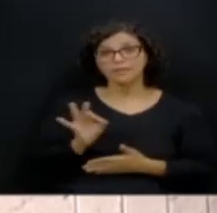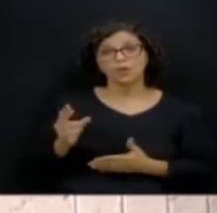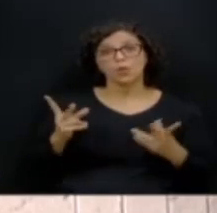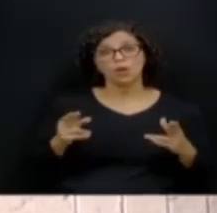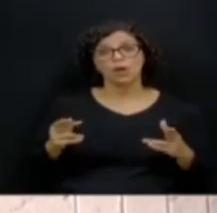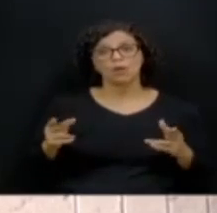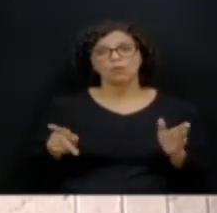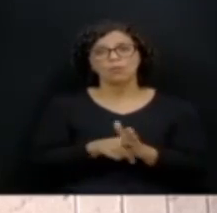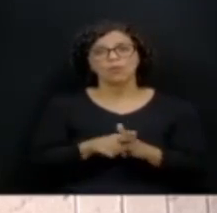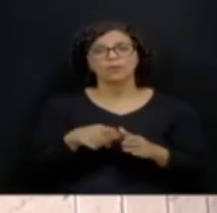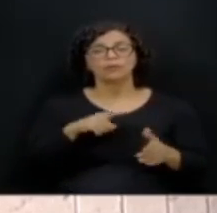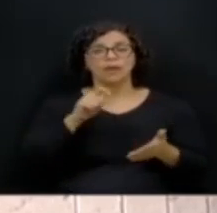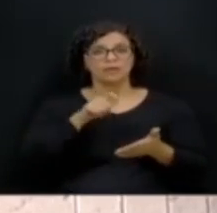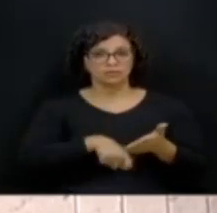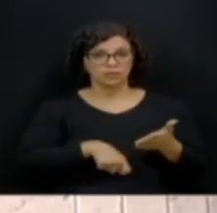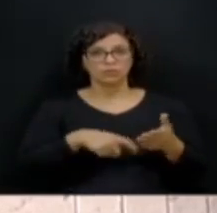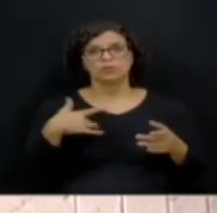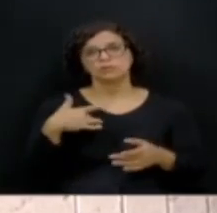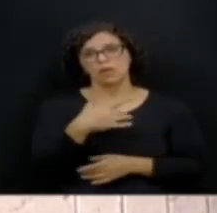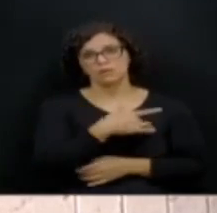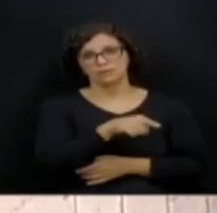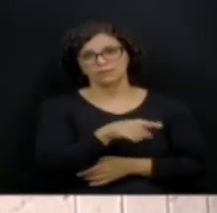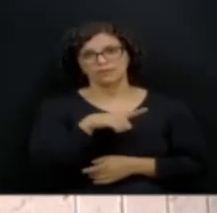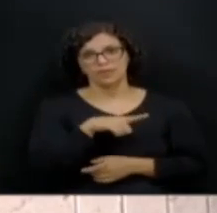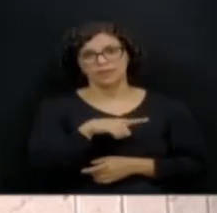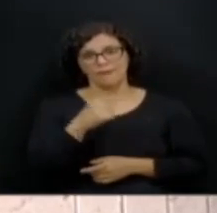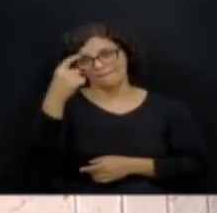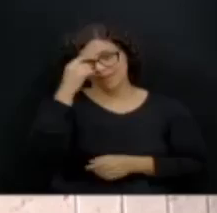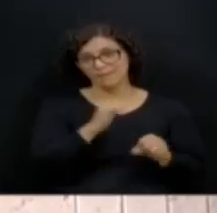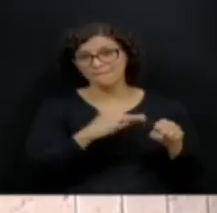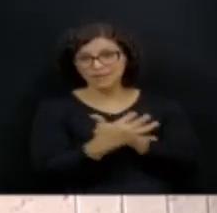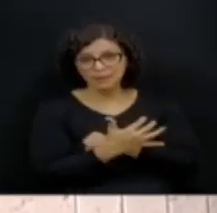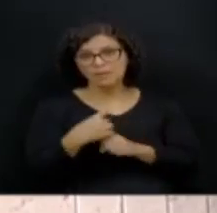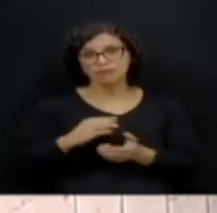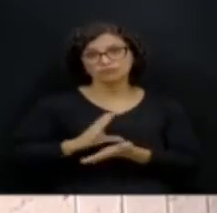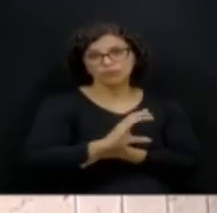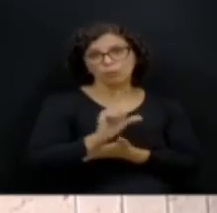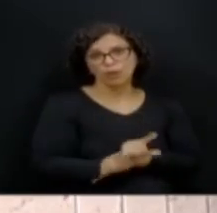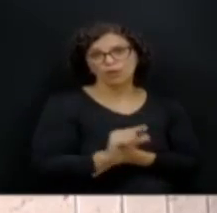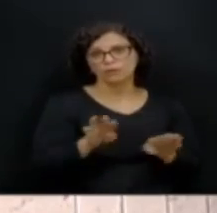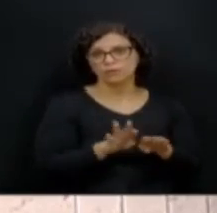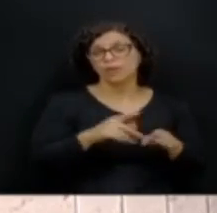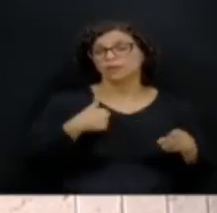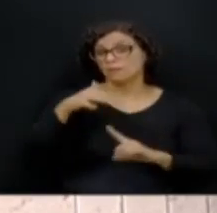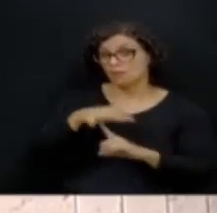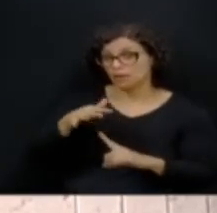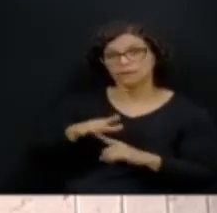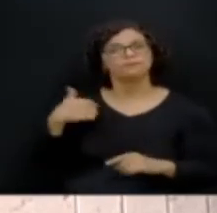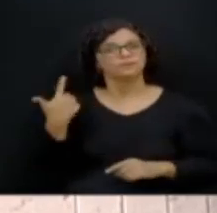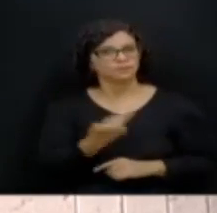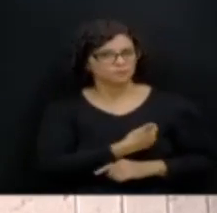percentual na rúbrica de saúde, mesmo desconsiderando uma pandemia. O Estado do Paraná